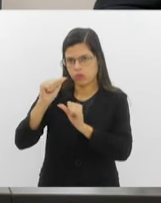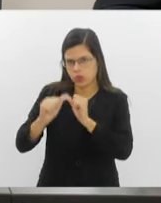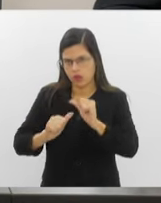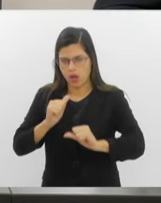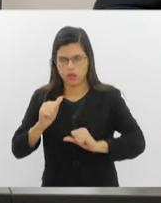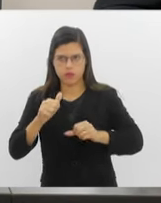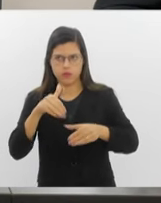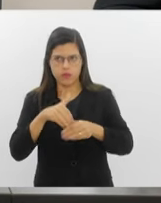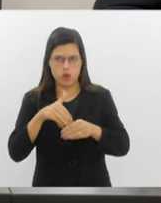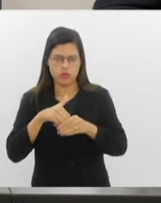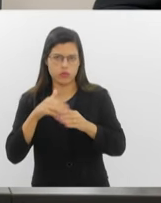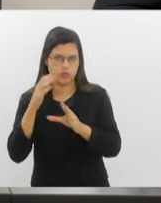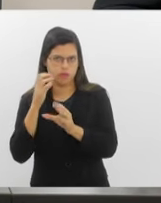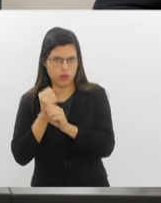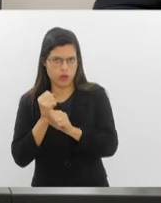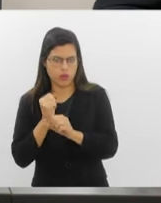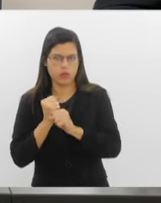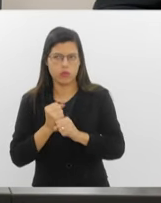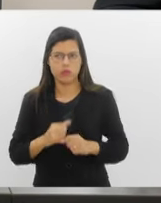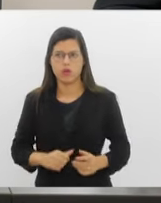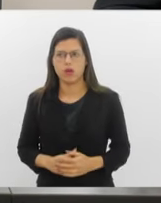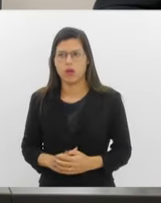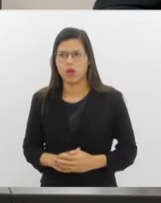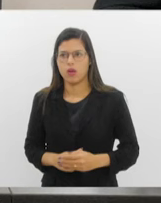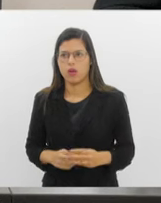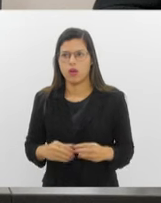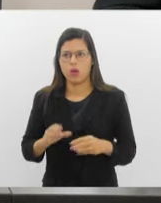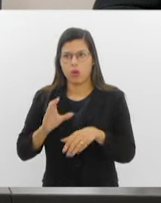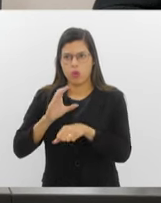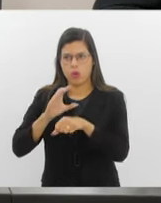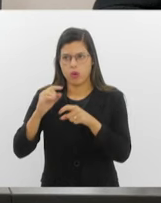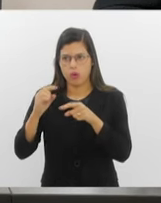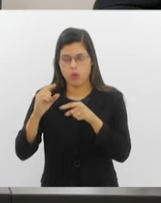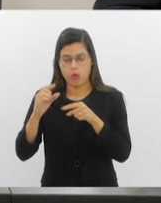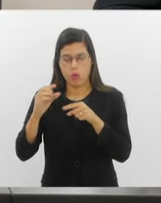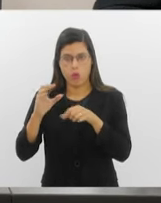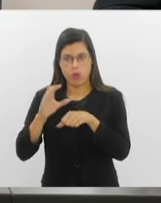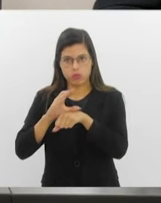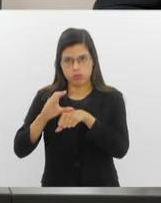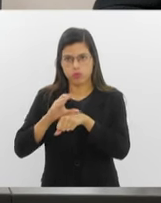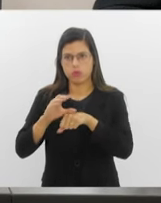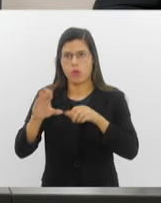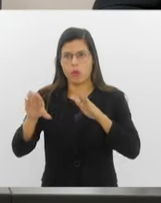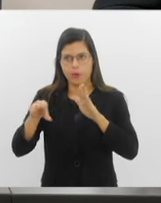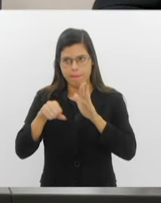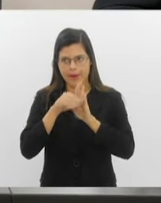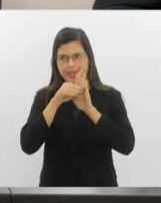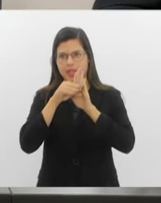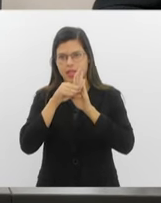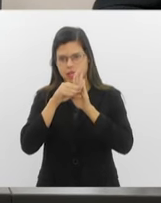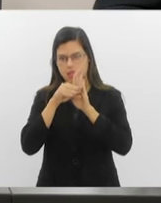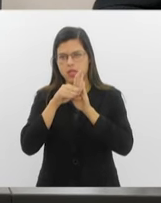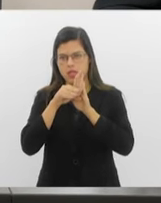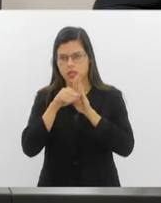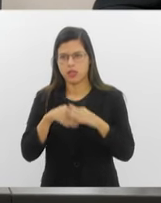Vou contabilizar o voto pela constitucionalidade com emendas, com emenda. Com